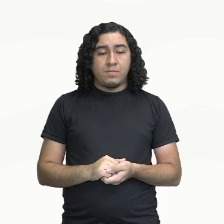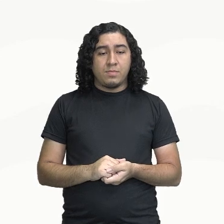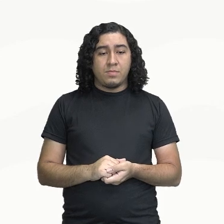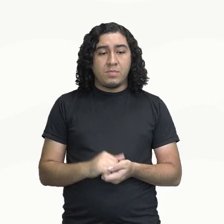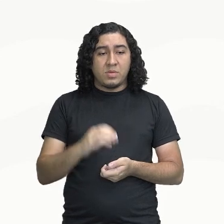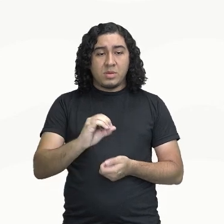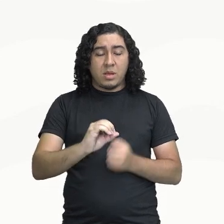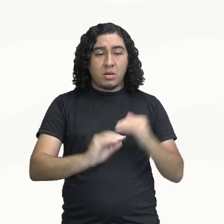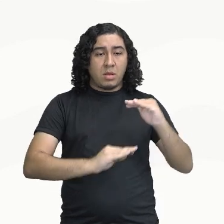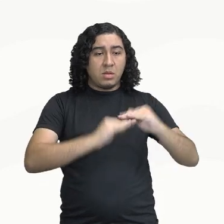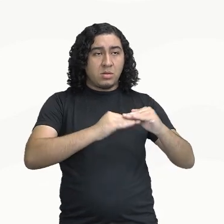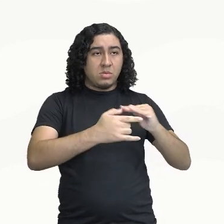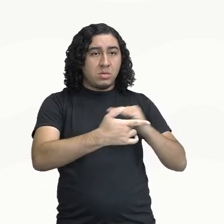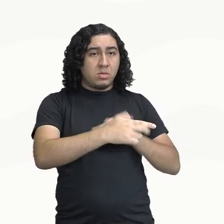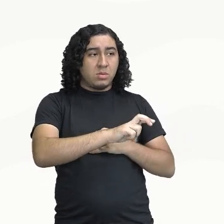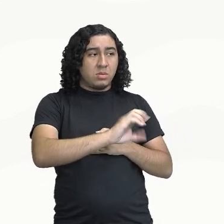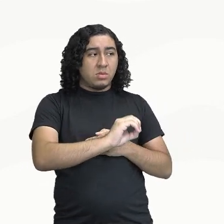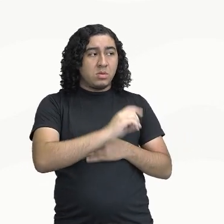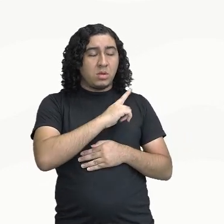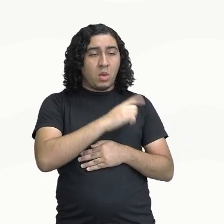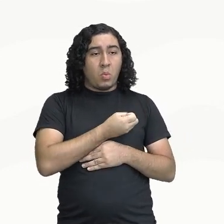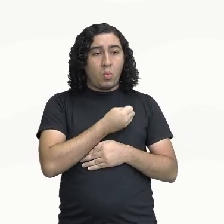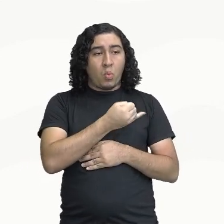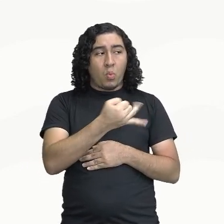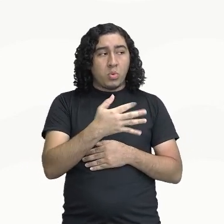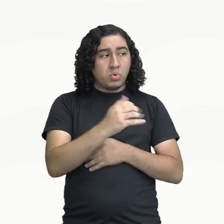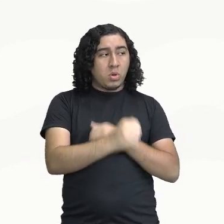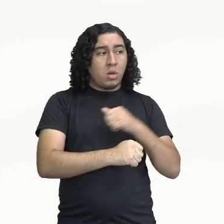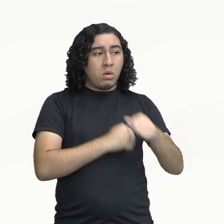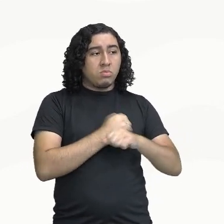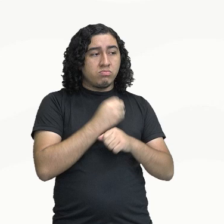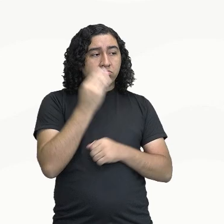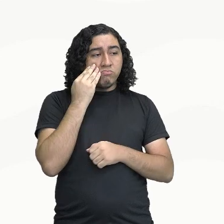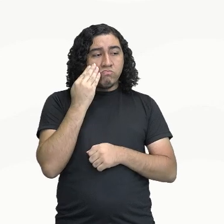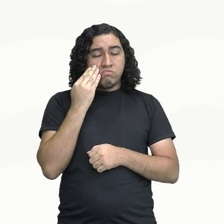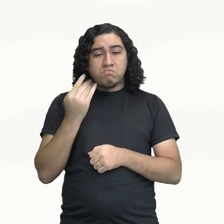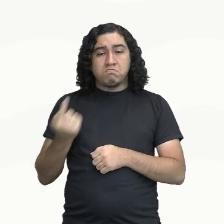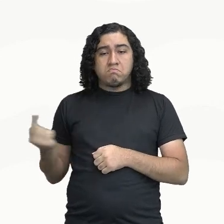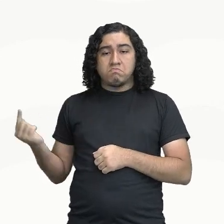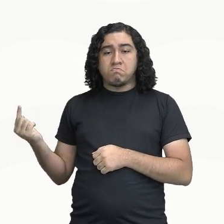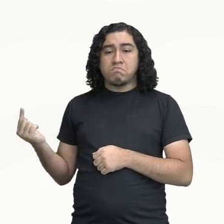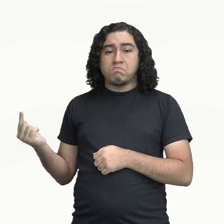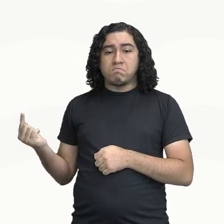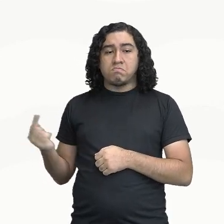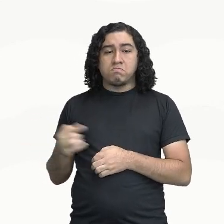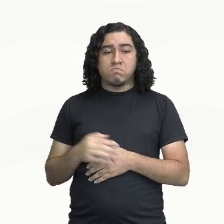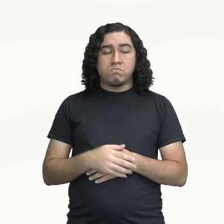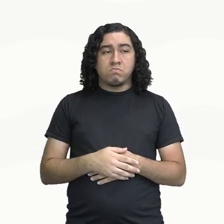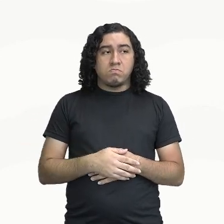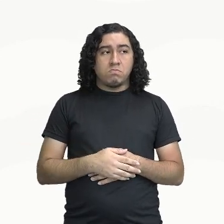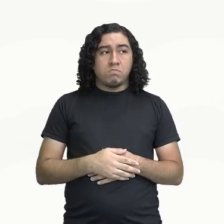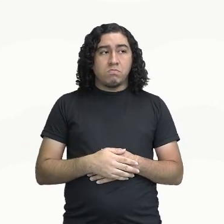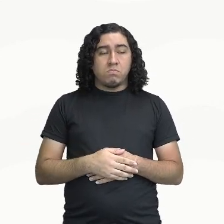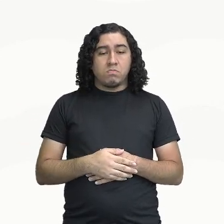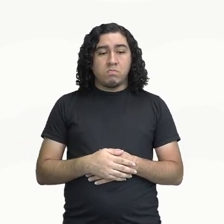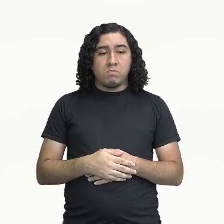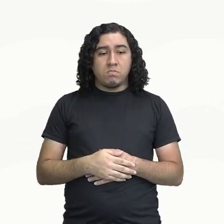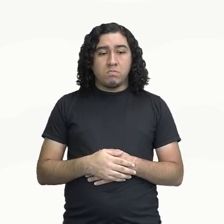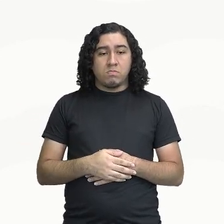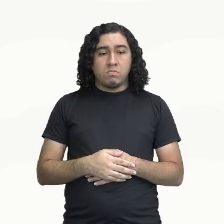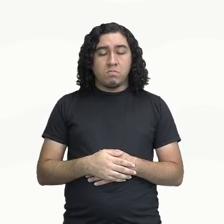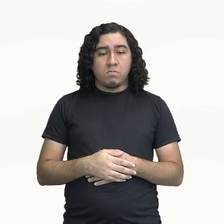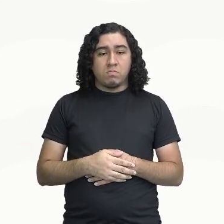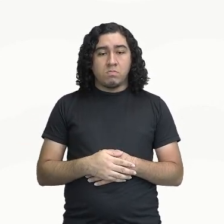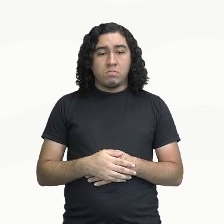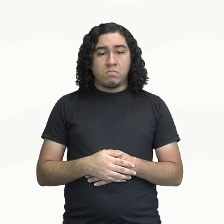250, eu tenho quantos anos aí que estão nessa faixa? Então, observe que eu tenho aqui,